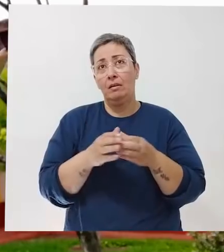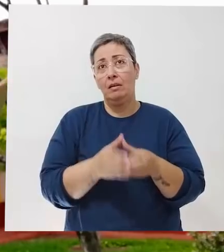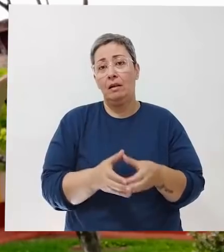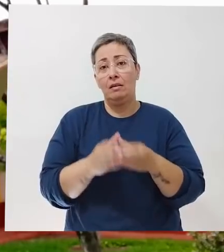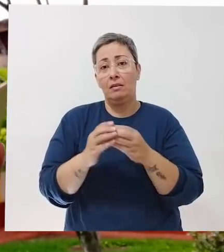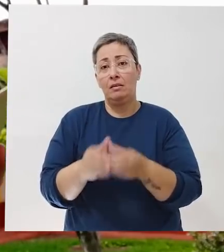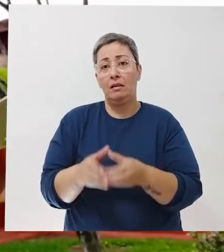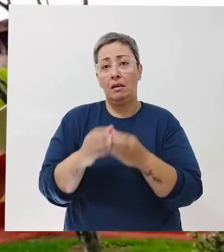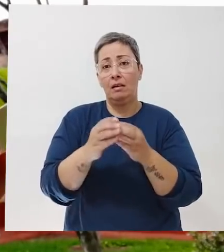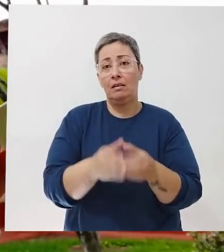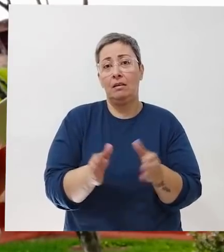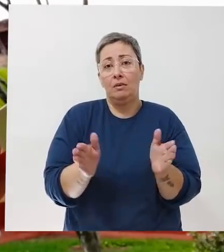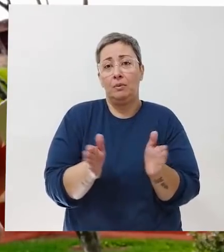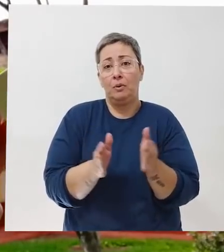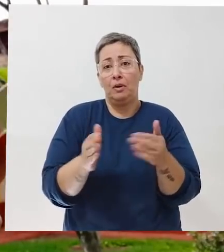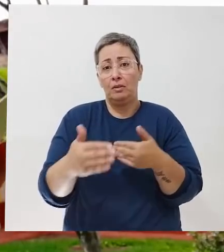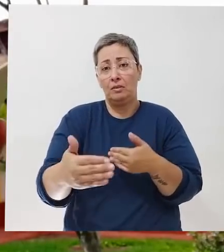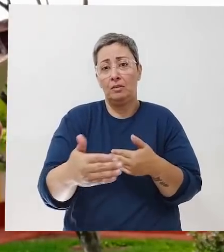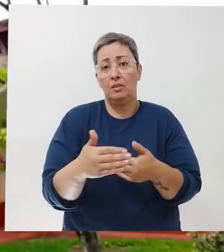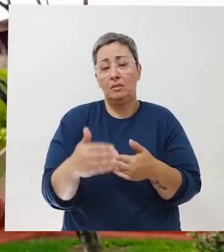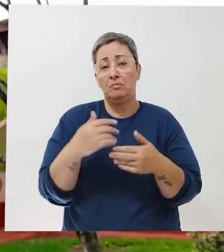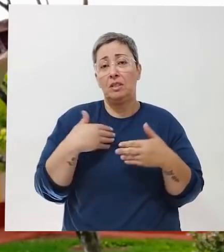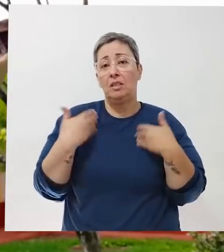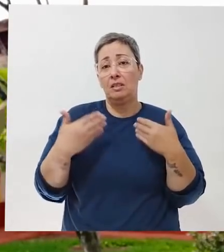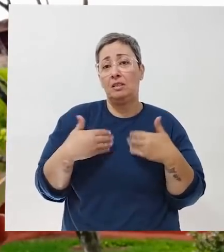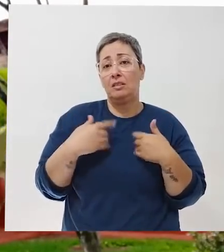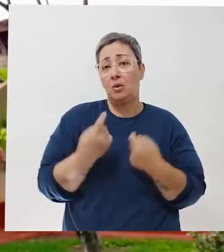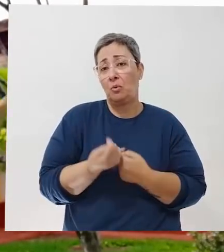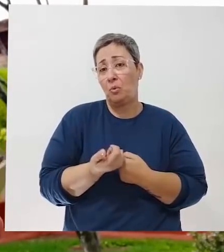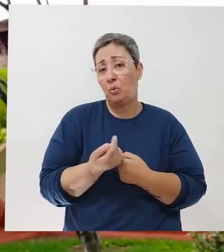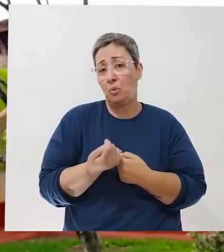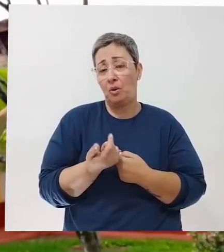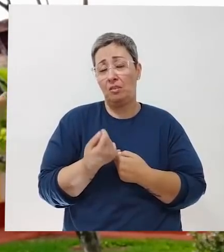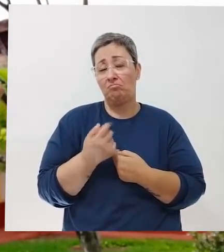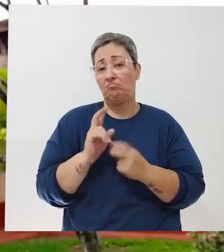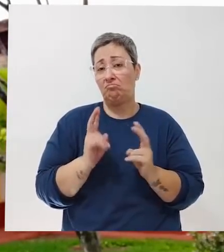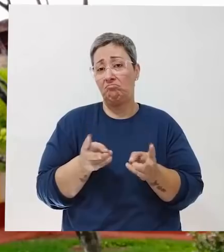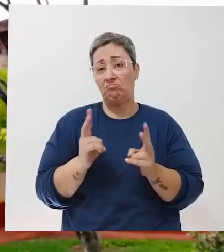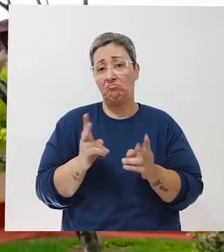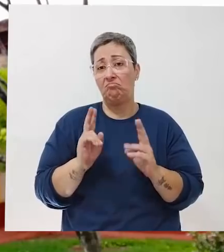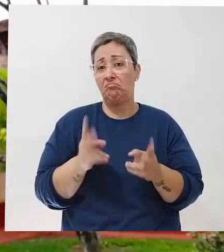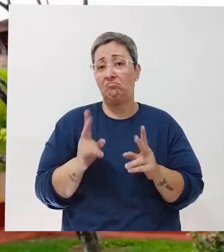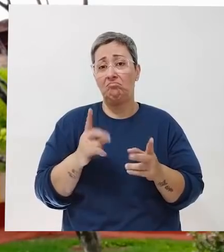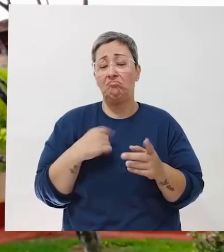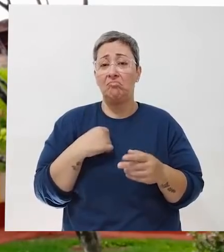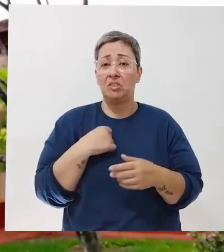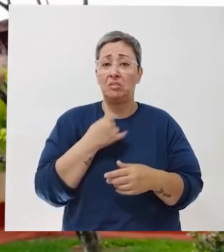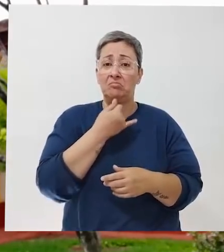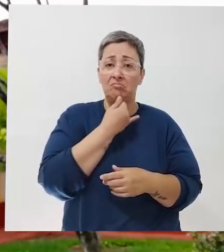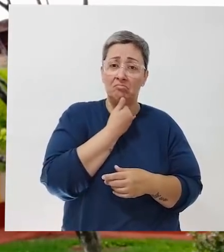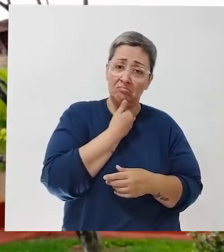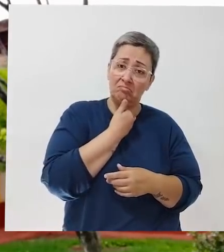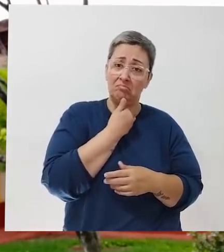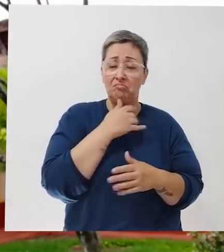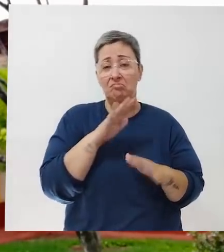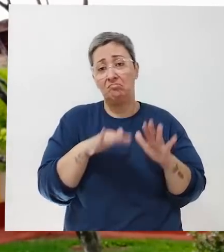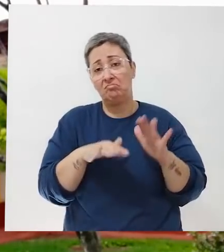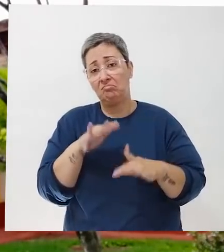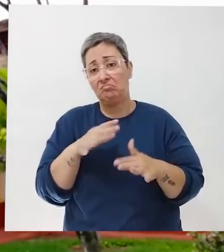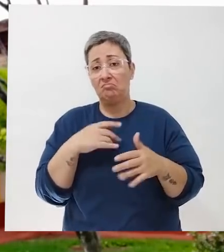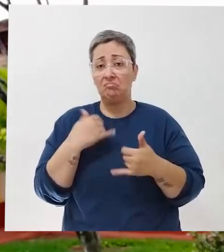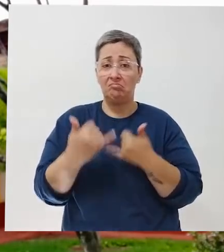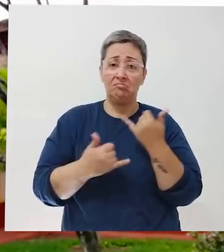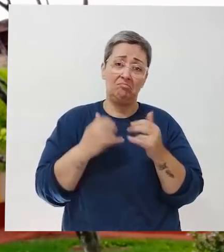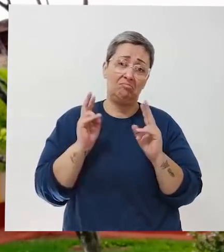caminho estreito e curto. Sempre as mesmas alegrias poucas. Sempre as mesmas tristezas medidas